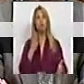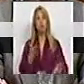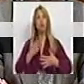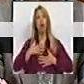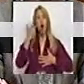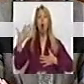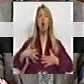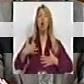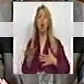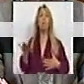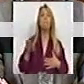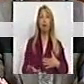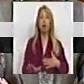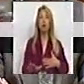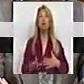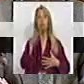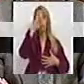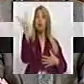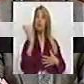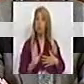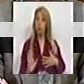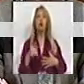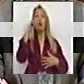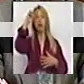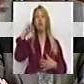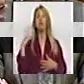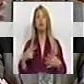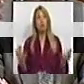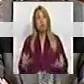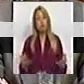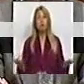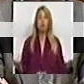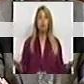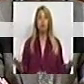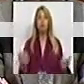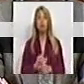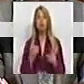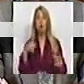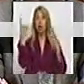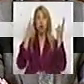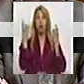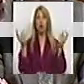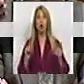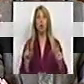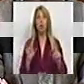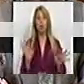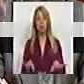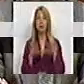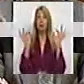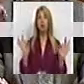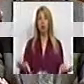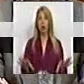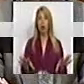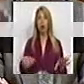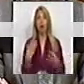demos. Sabemos bem que é difícil. Bom, é difícil desde logo porque não pensamos a mesma coisa